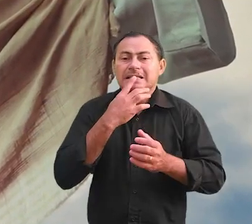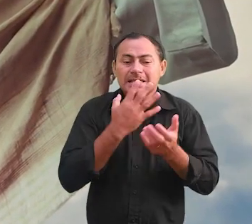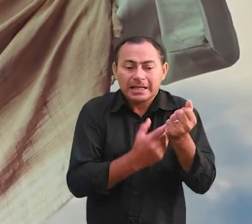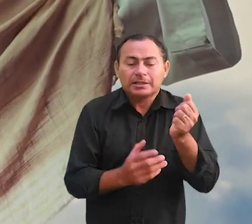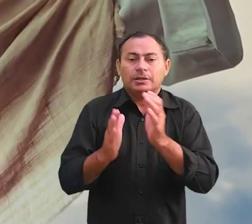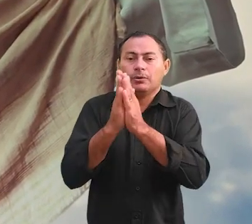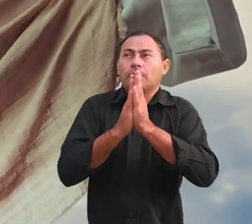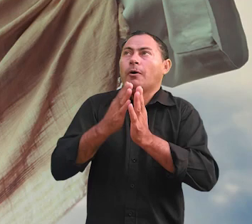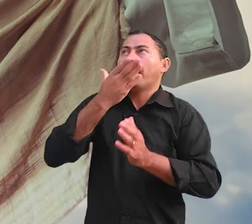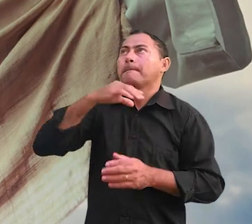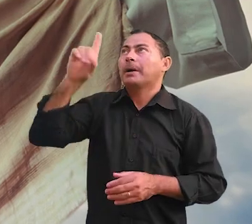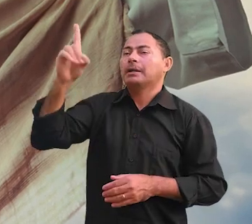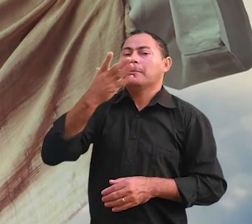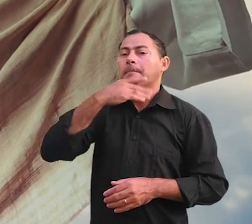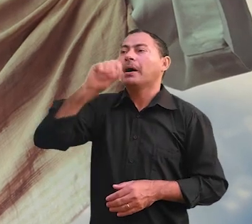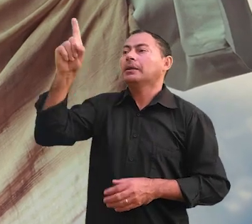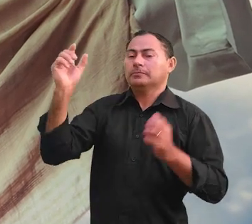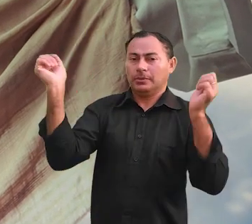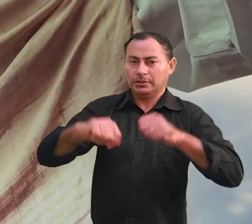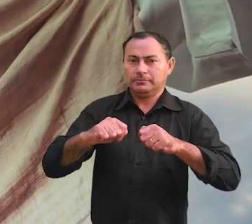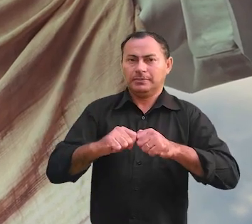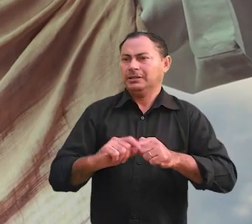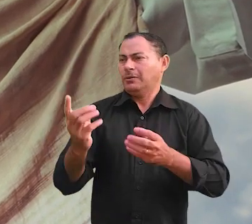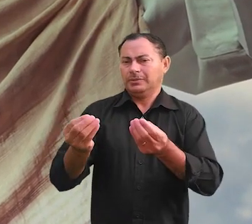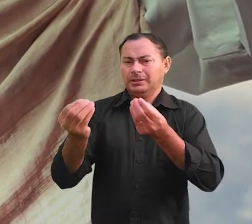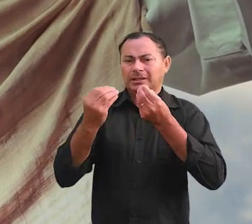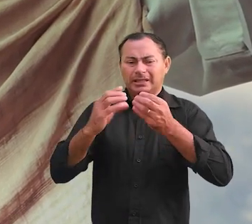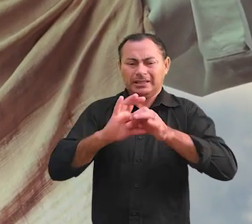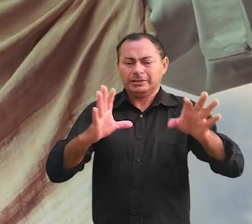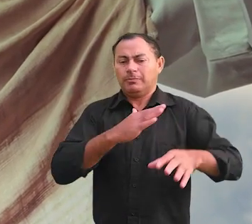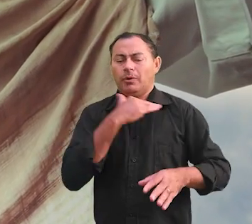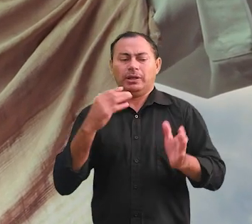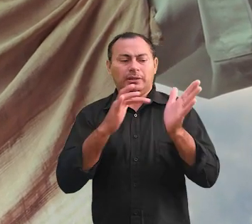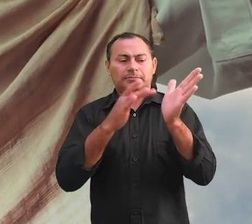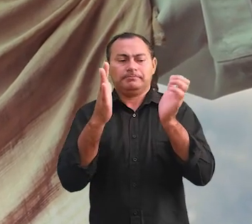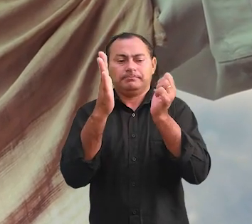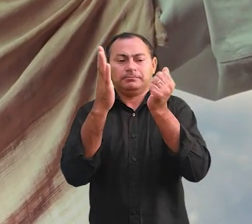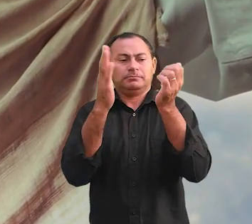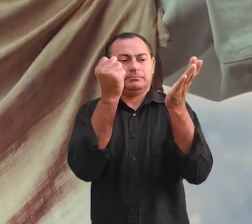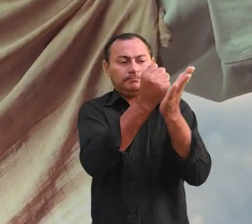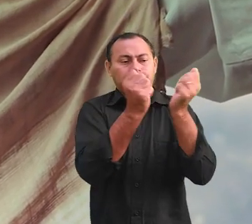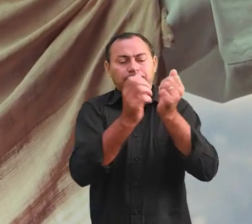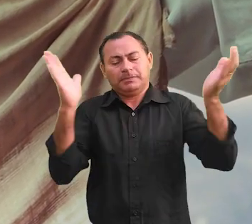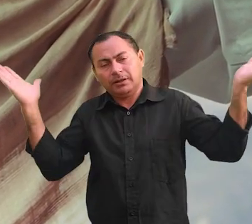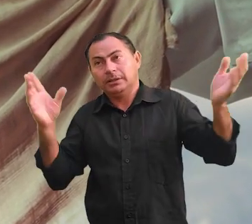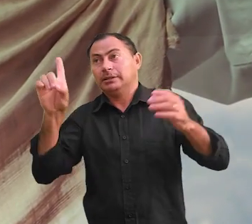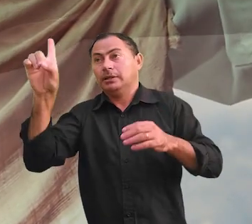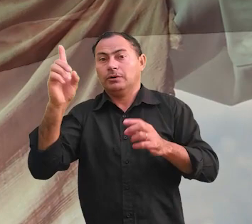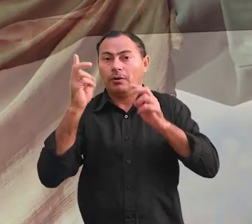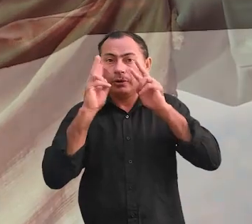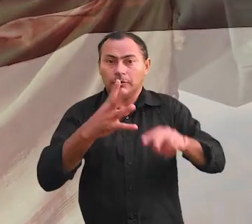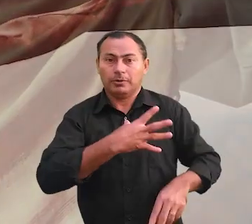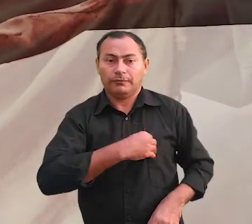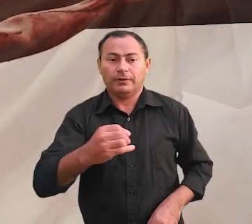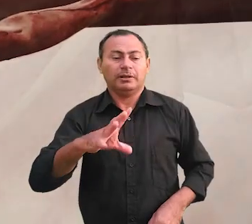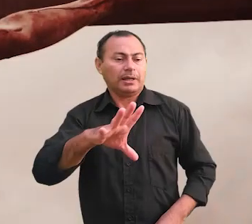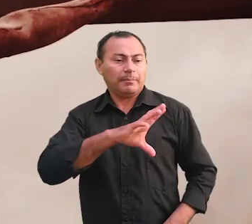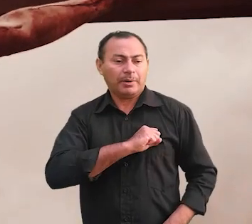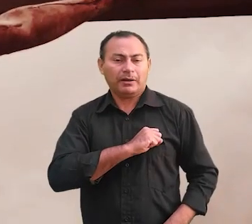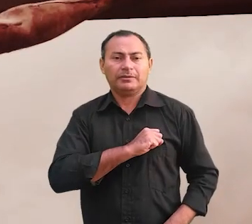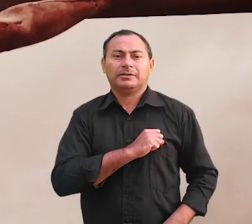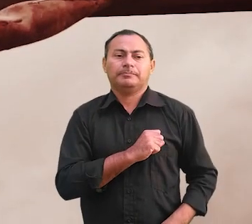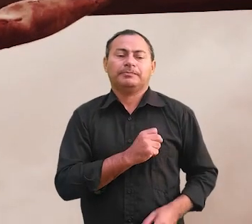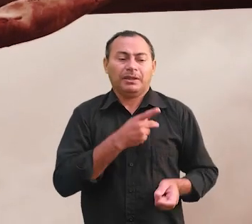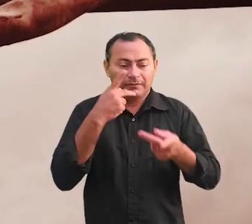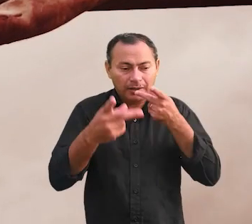sangue e orou ao seu pai pai se possível não me deixe morrer na cruz aí Deus olhou para o filho